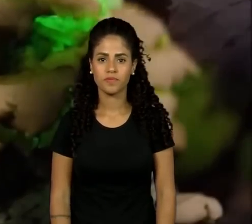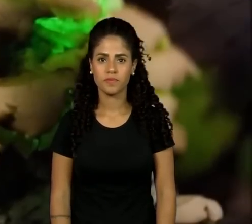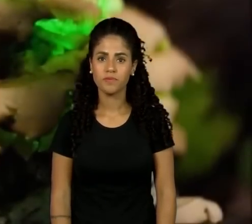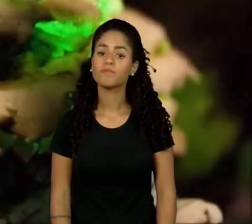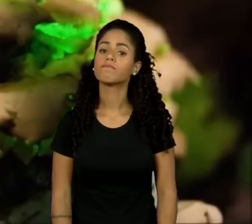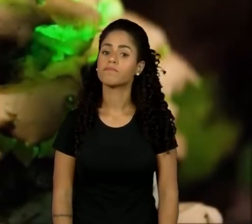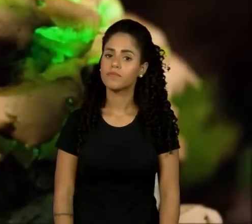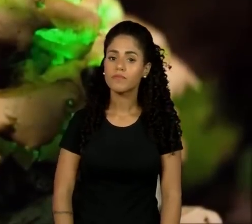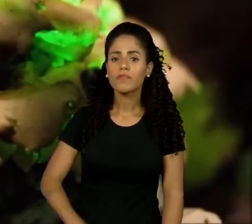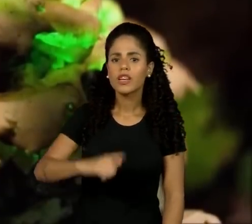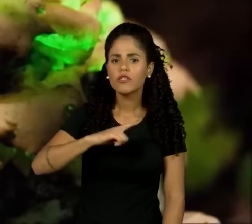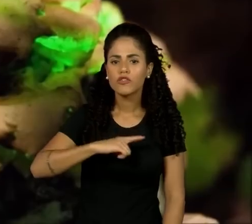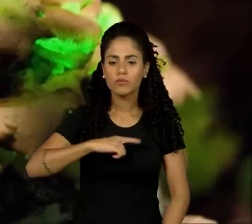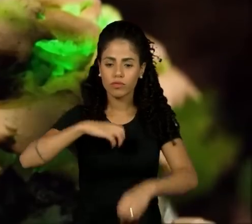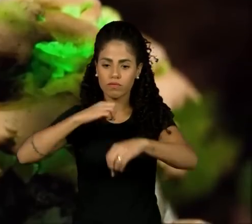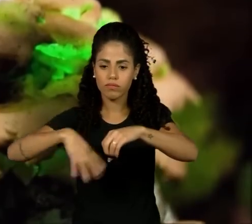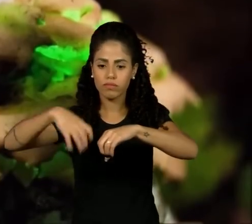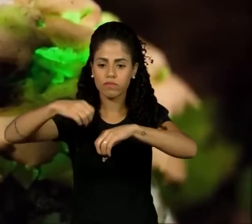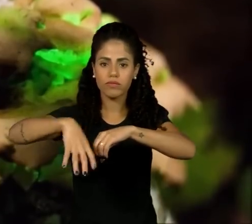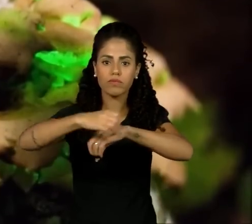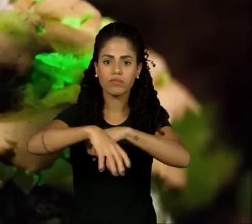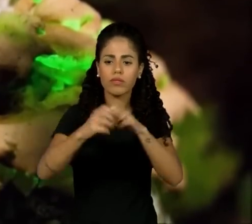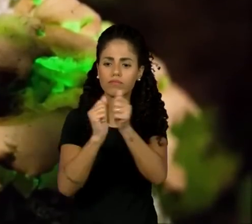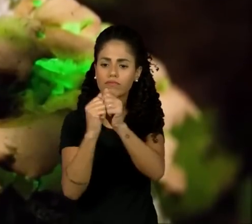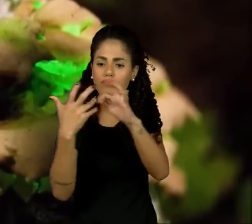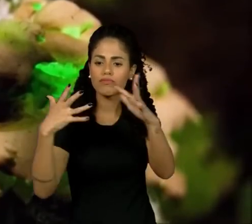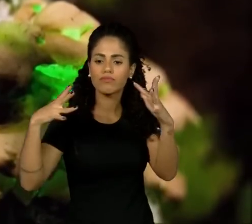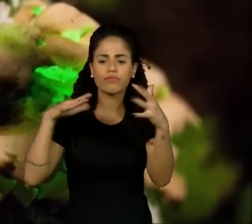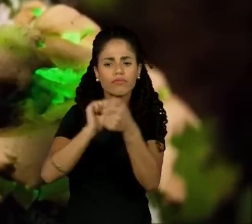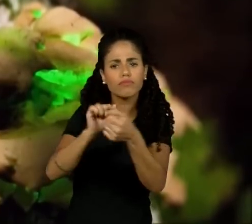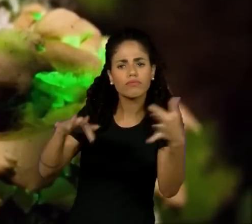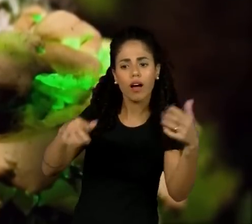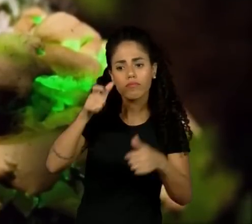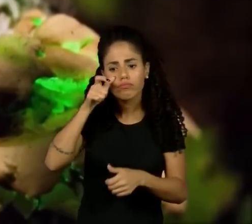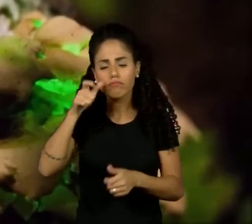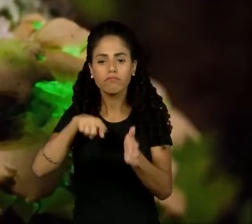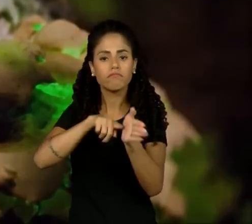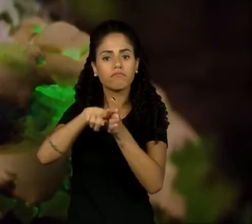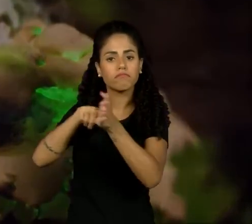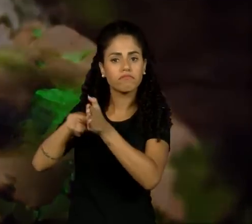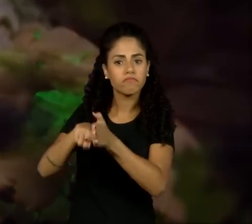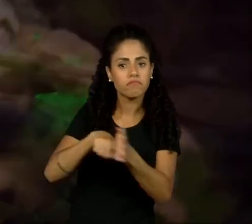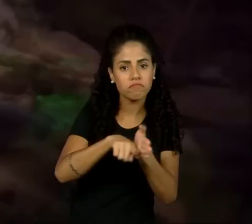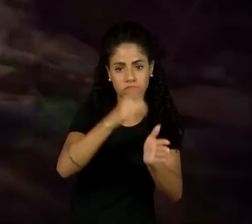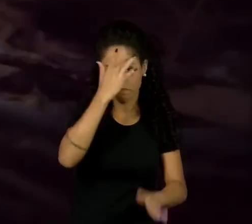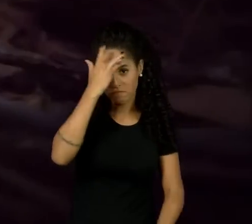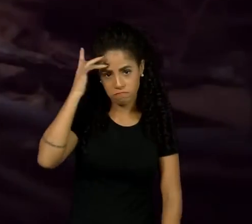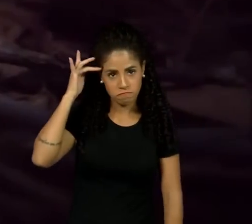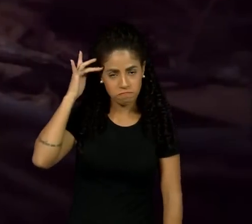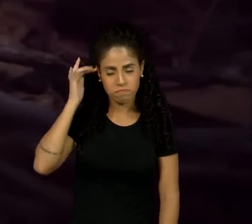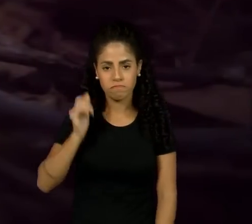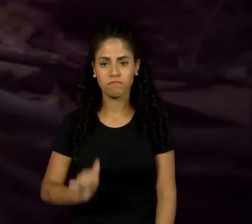Espécies de fungos que brilham, inspiram artistas e intrigam pesquisadores.